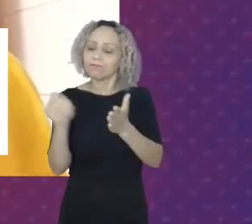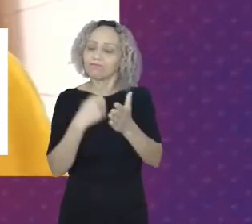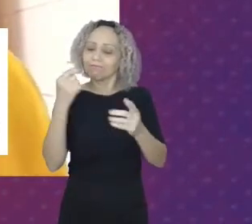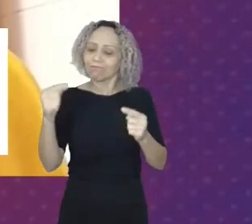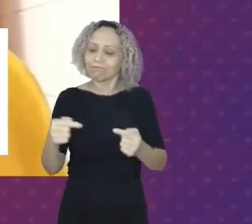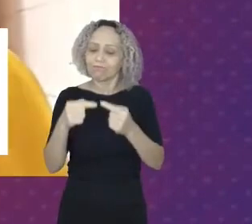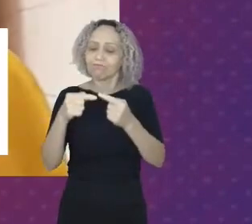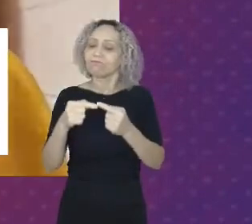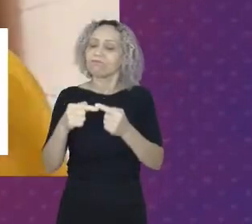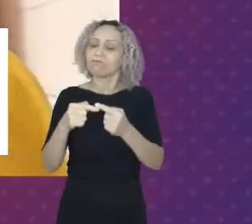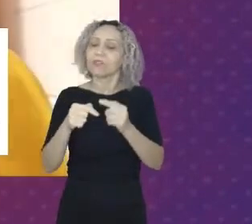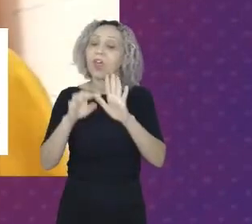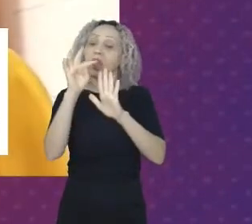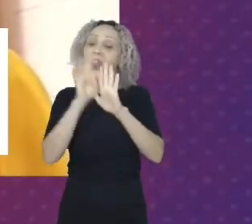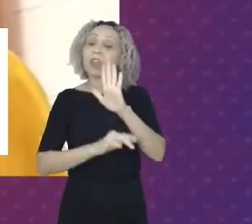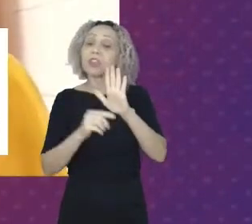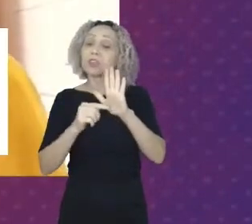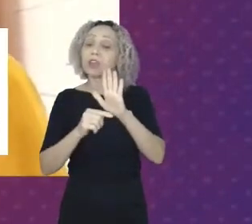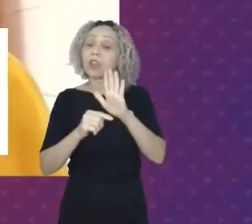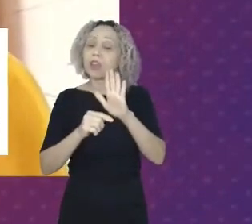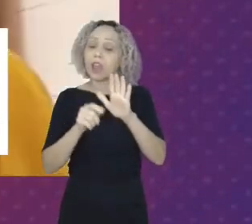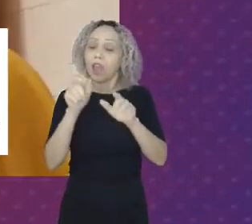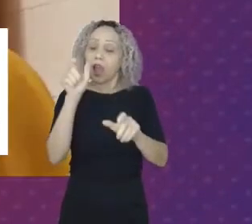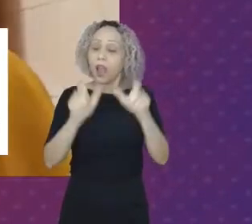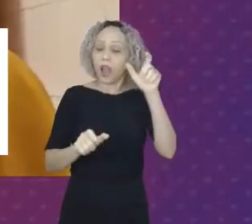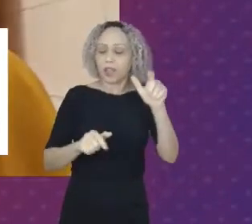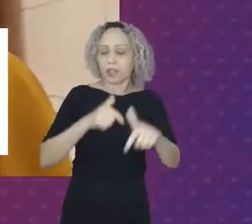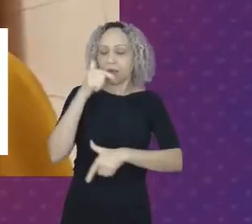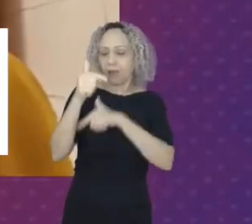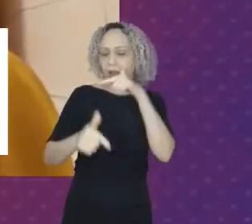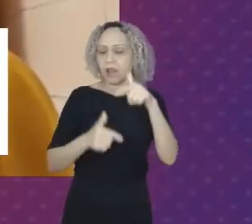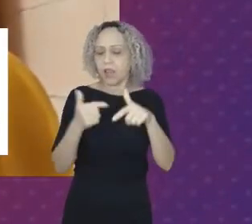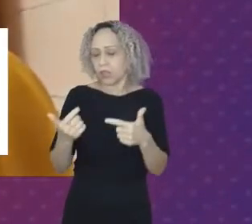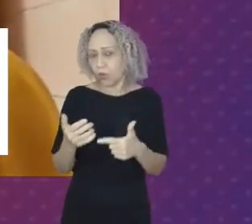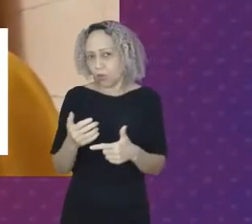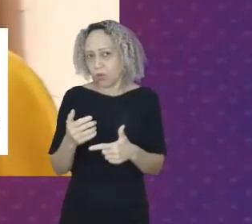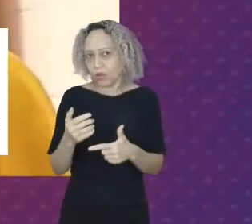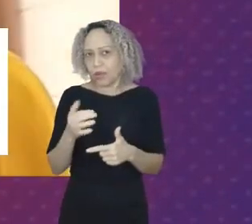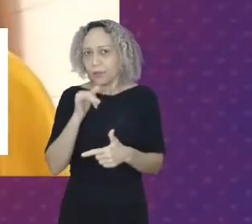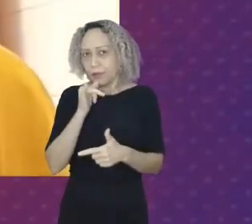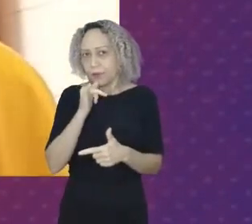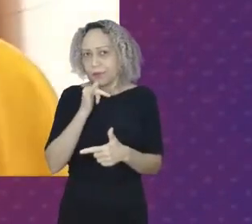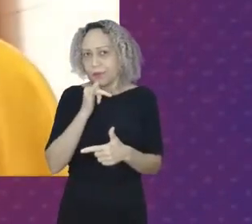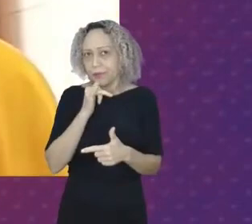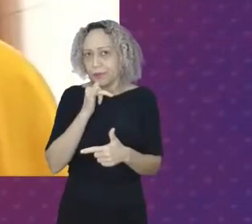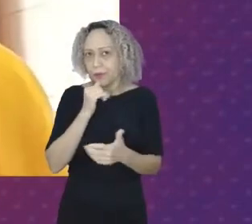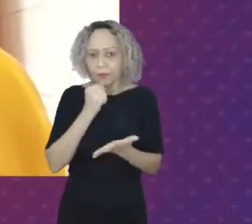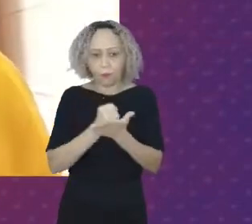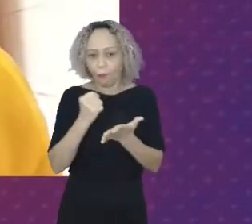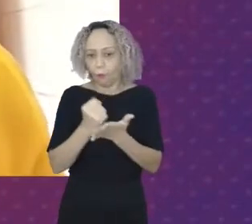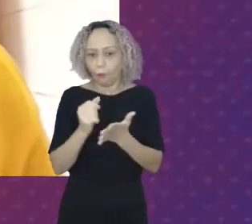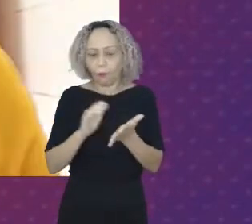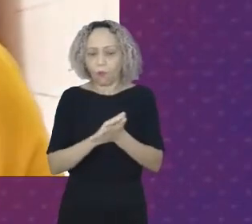que a trabalhadora doméstica diarista também deve ter um trabalho digno, remunerado e decente. E aí,